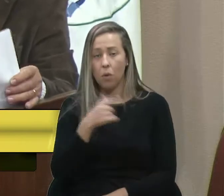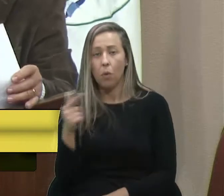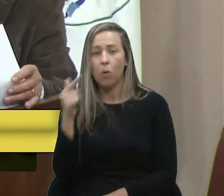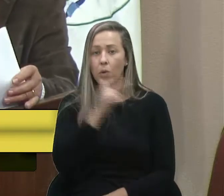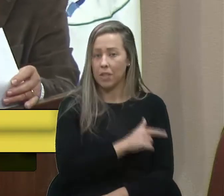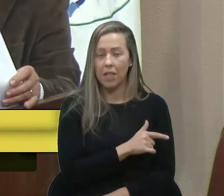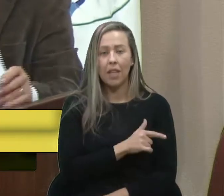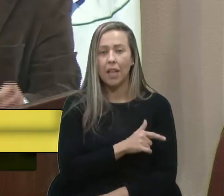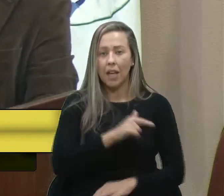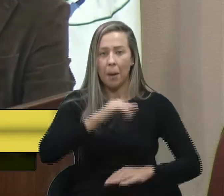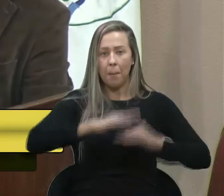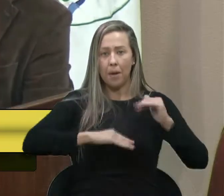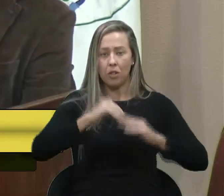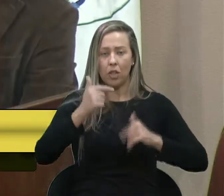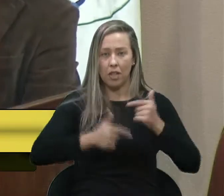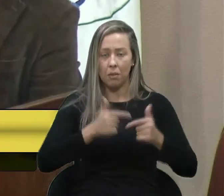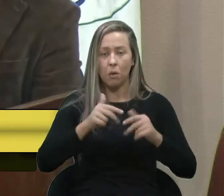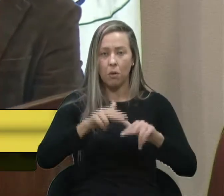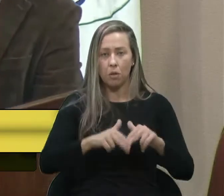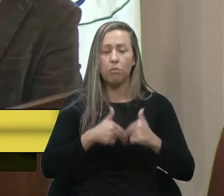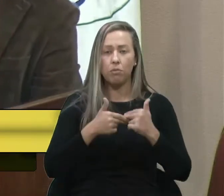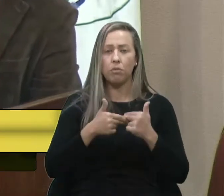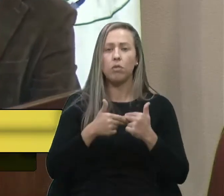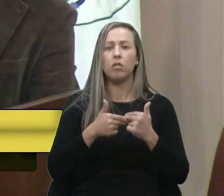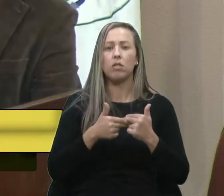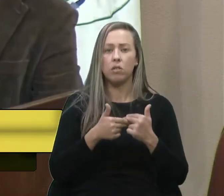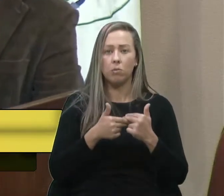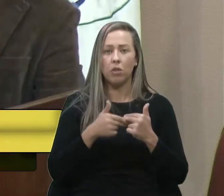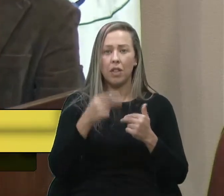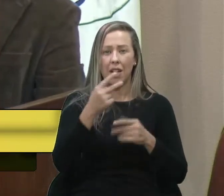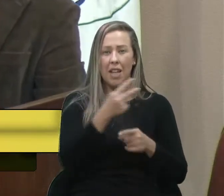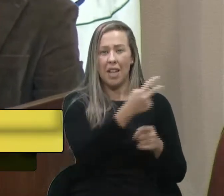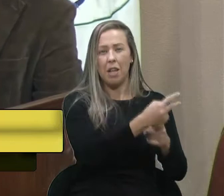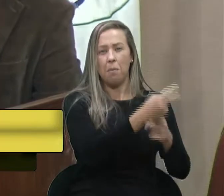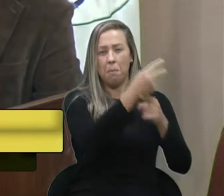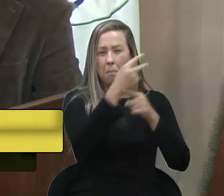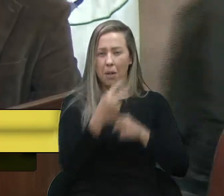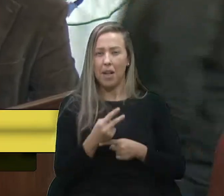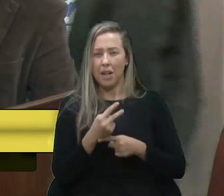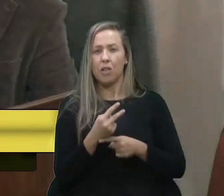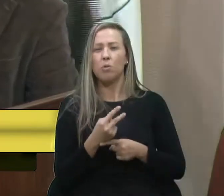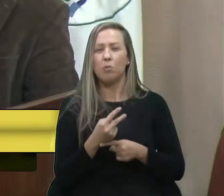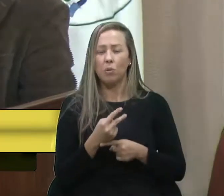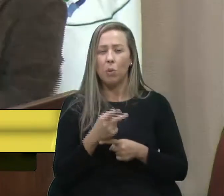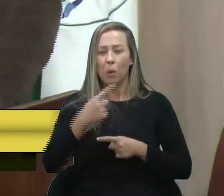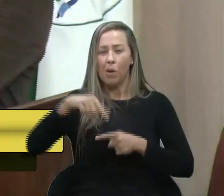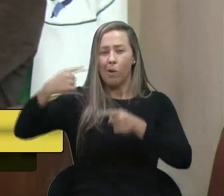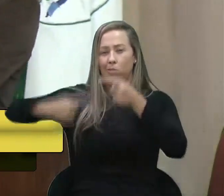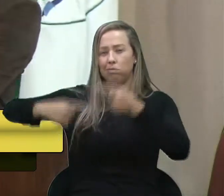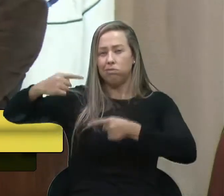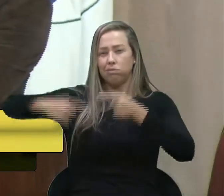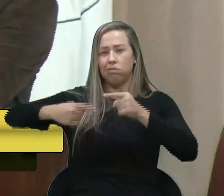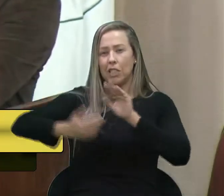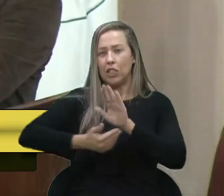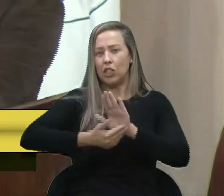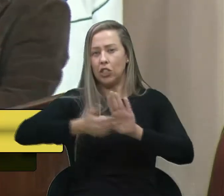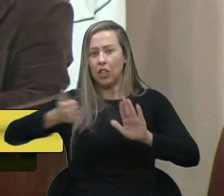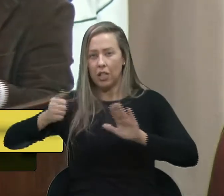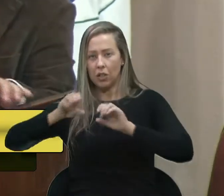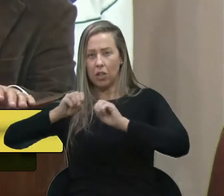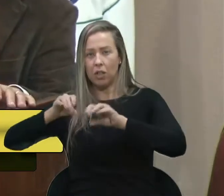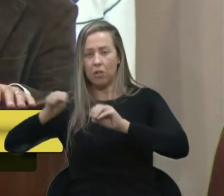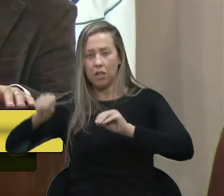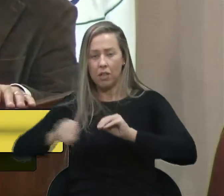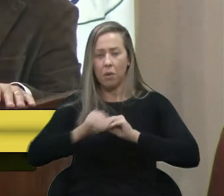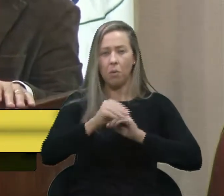britador em prática. Por isso que aquele empréstimo ali, que se debateu muito aqui, retirado da educação, e mostrou